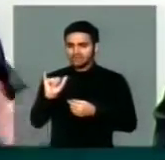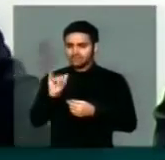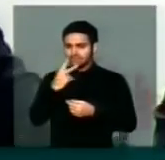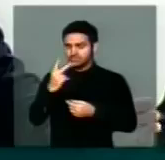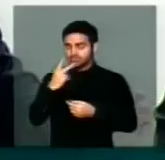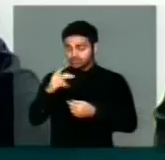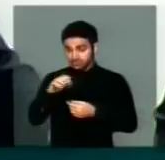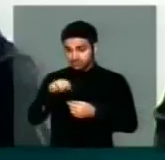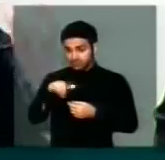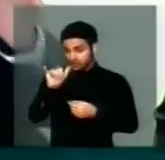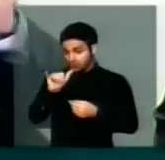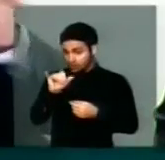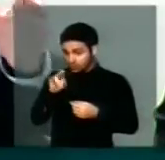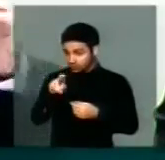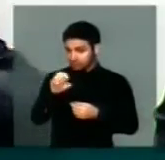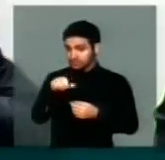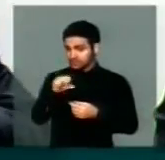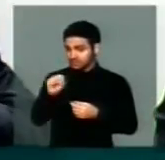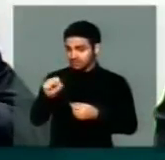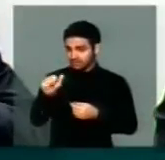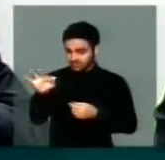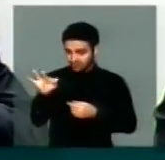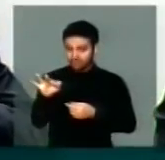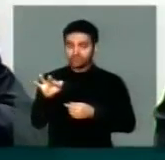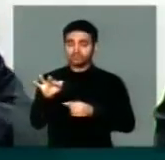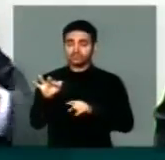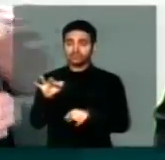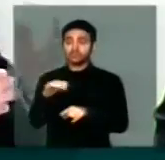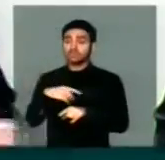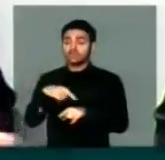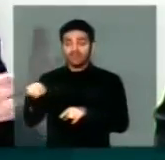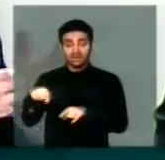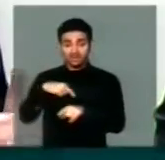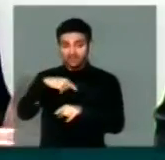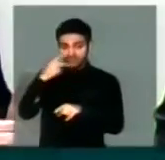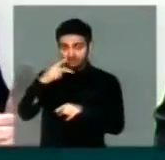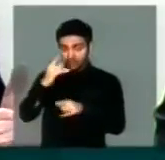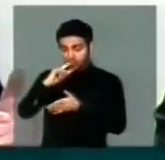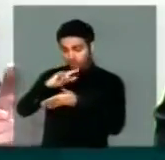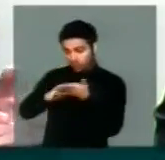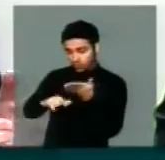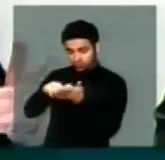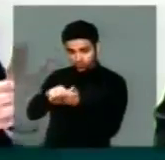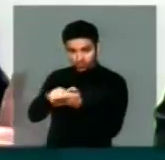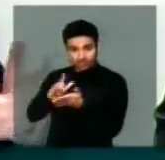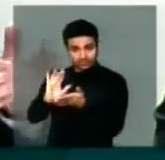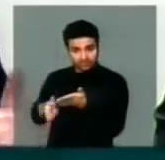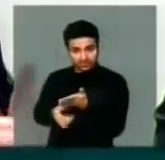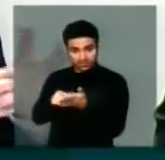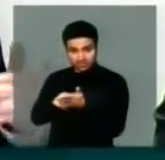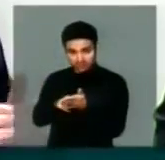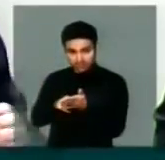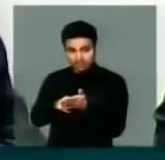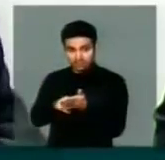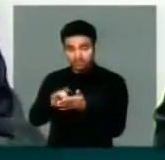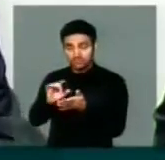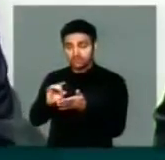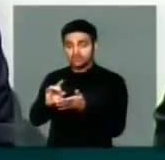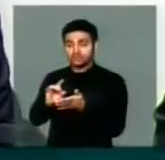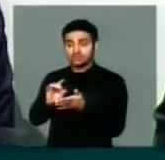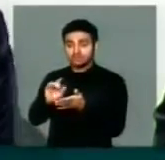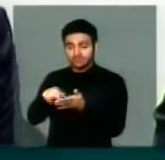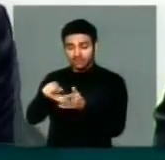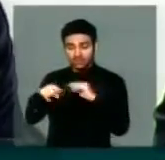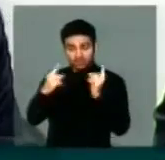declarações complementar número 15, esse de 11 de fevereiro de 2015, que foi apenas exclusivamente chamado para falar de Eduardo